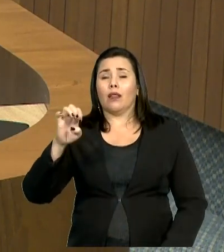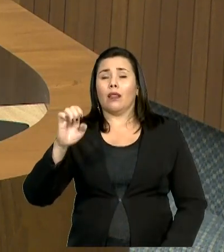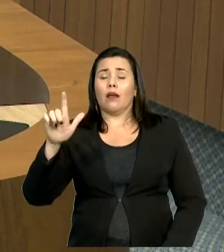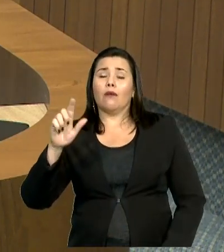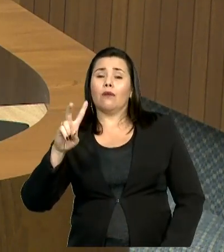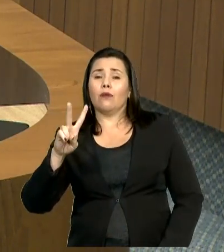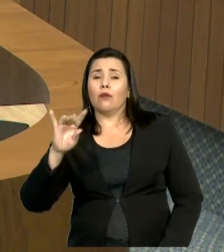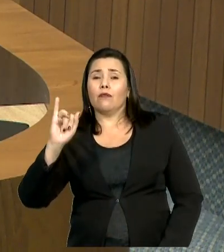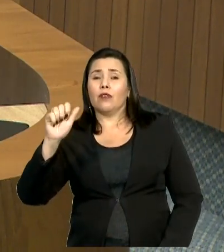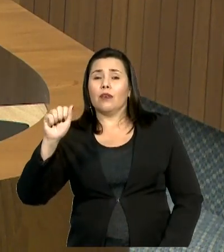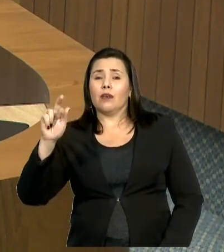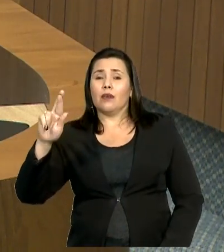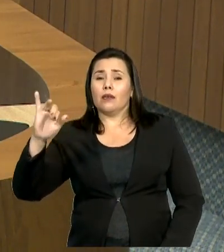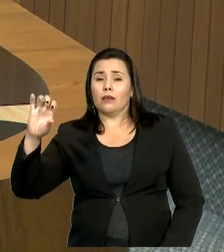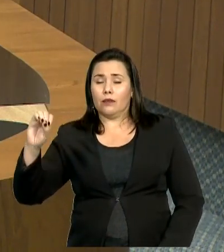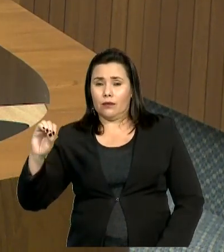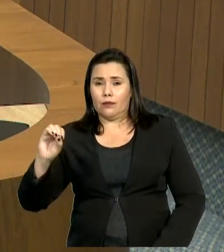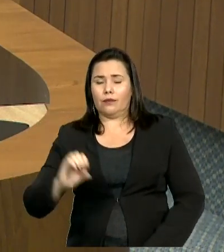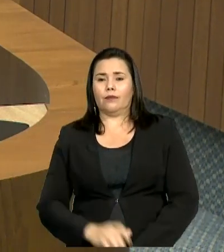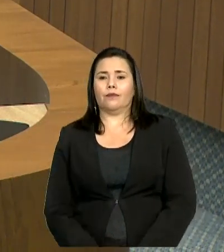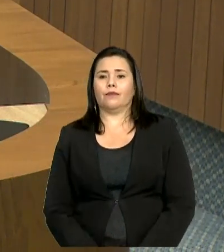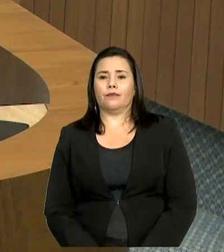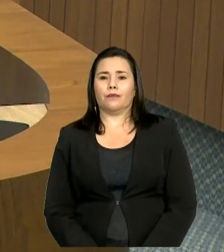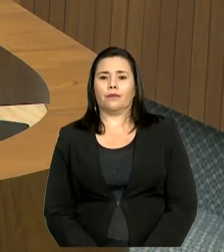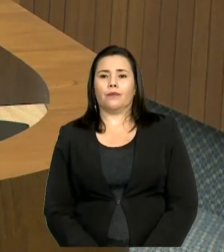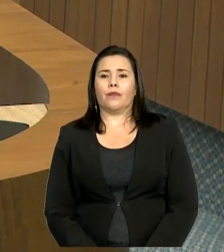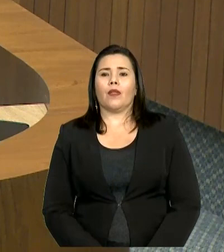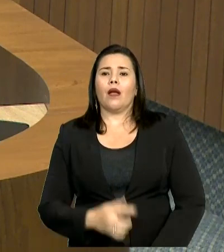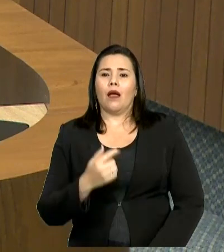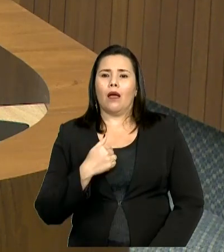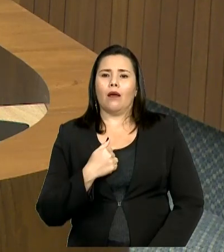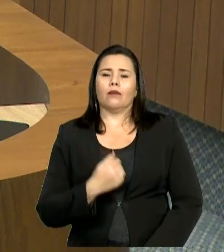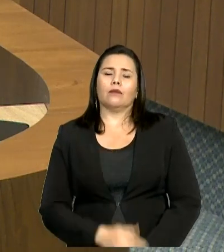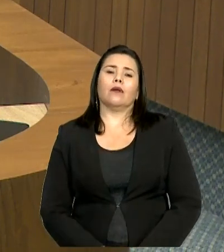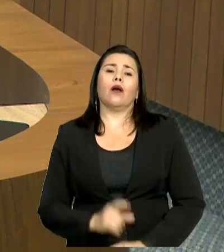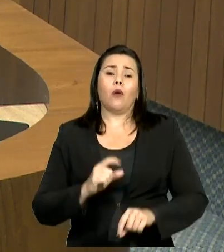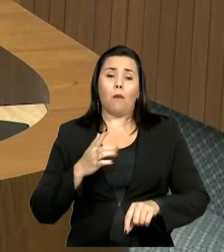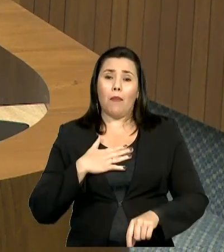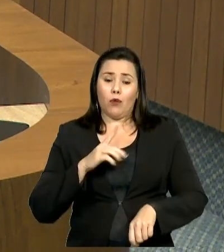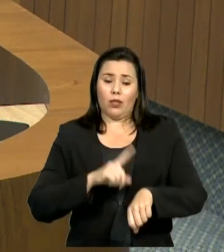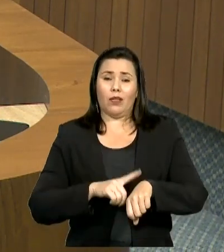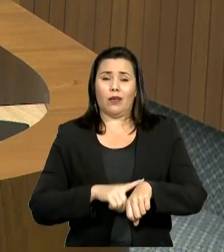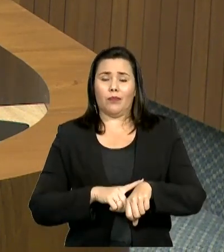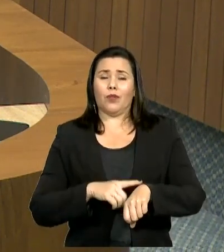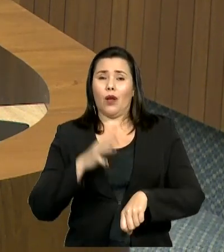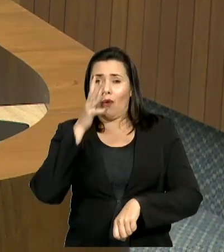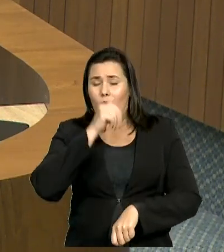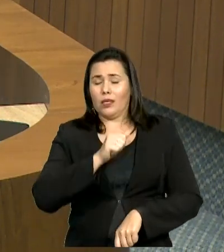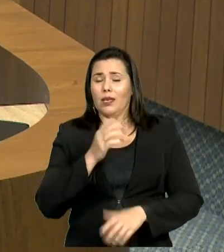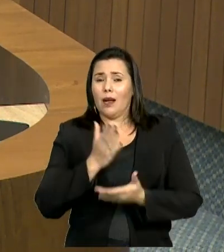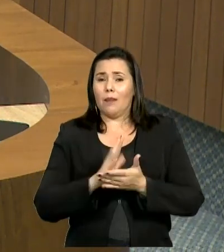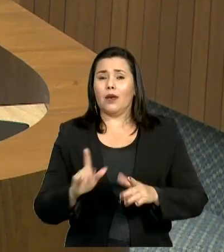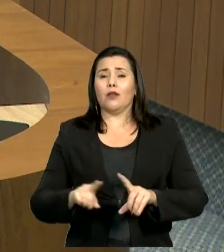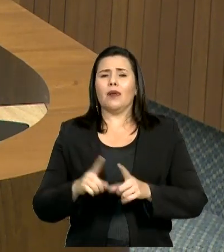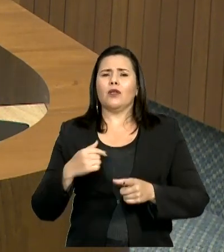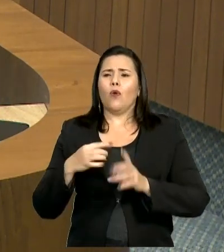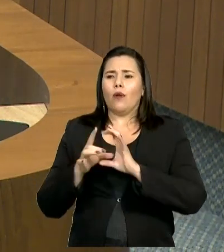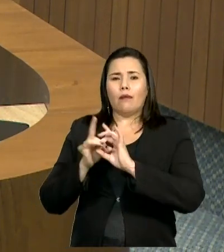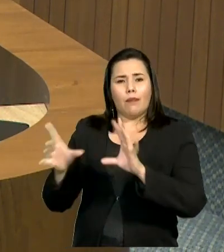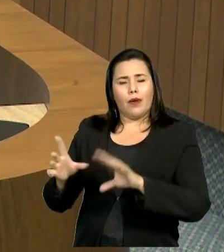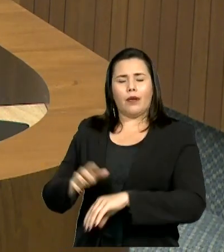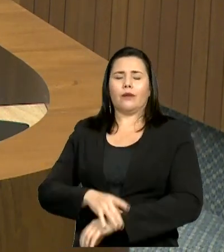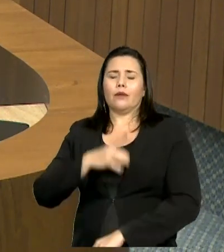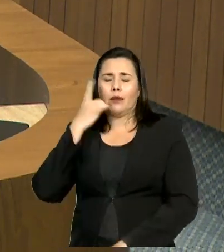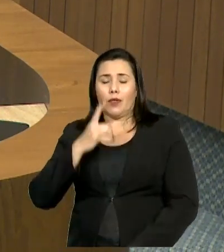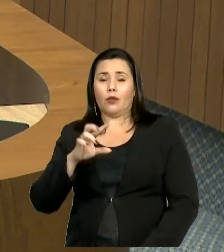uma parte, presidente Rio, ao deputado Rodrigo Lago. Deputado Leandro, agradeço a concessão da